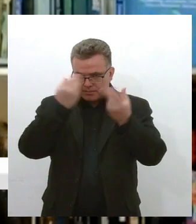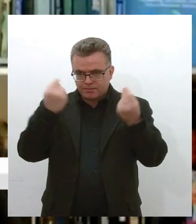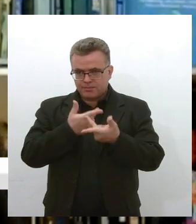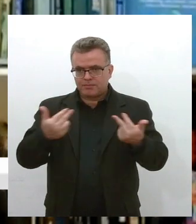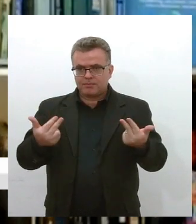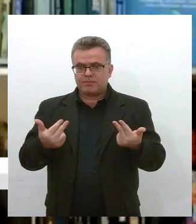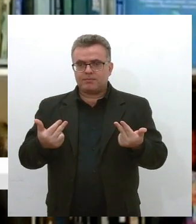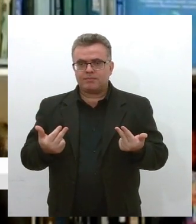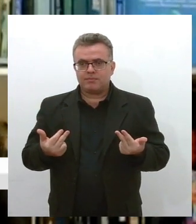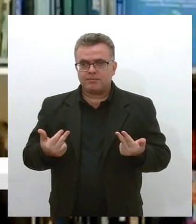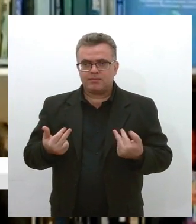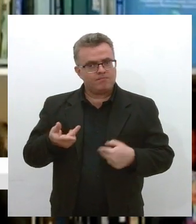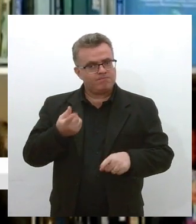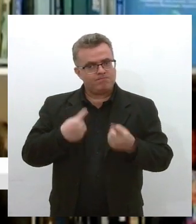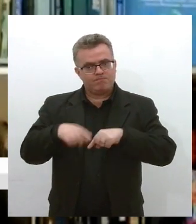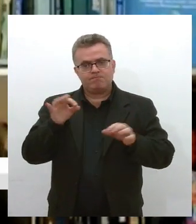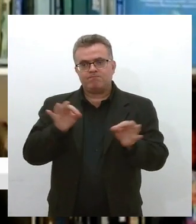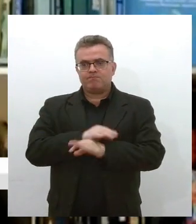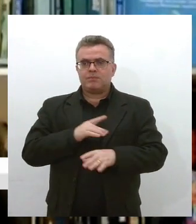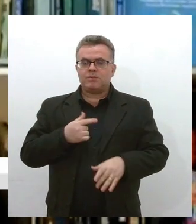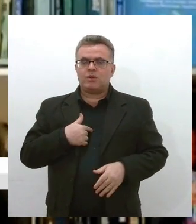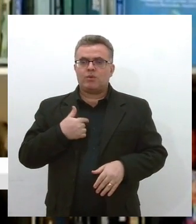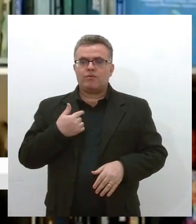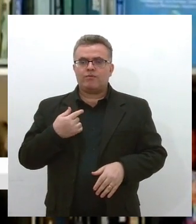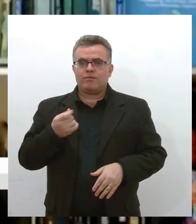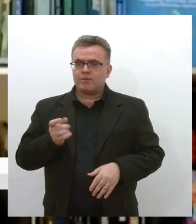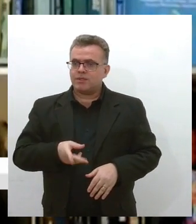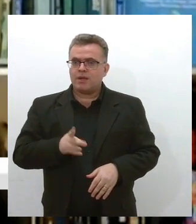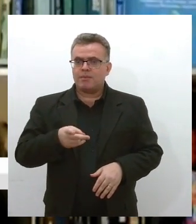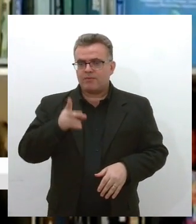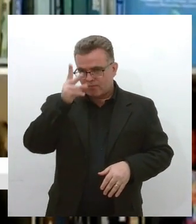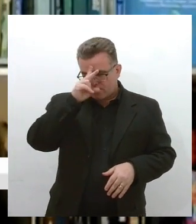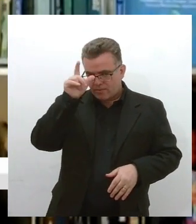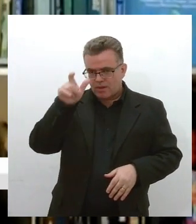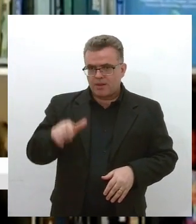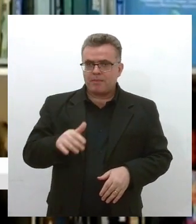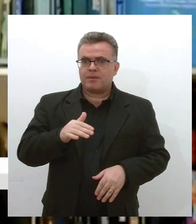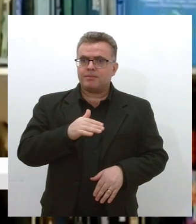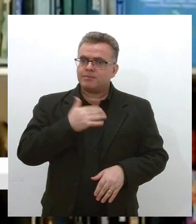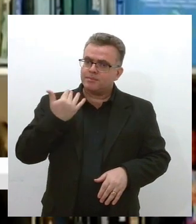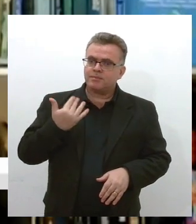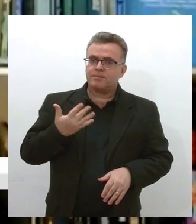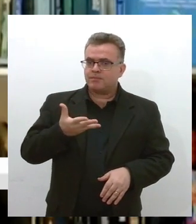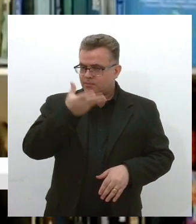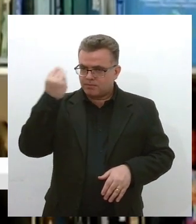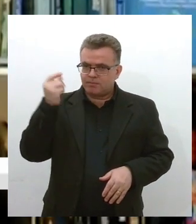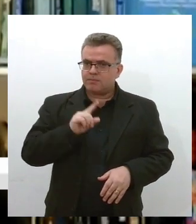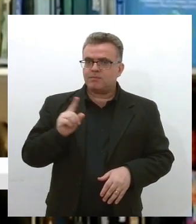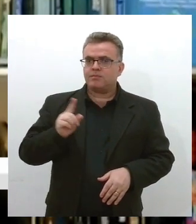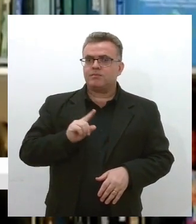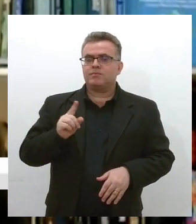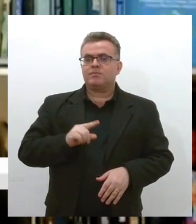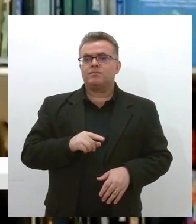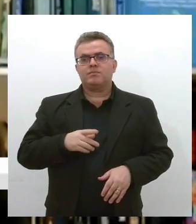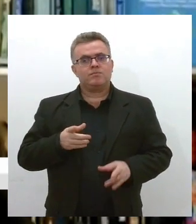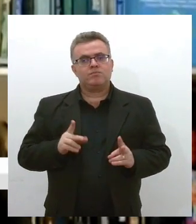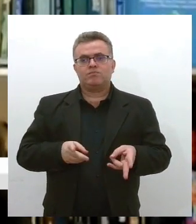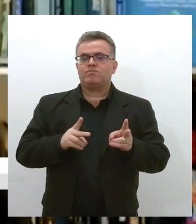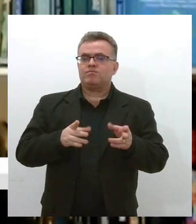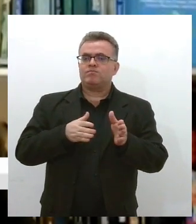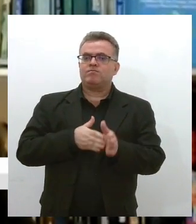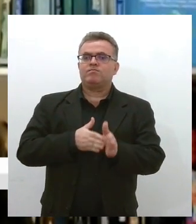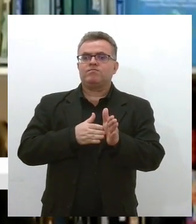superar o meu luto, então eu vou deixar de lembrar dessa pessoa que morreu, eu vou esquecer essa pessoa e vou seguir em frente com a minha vida